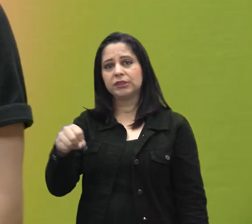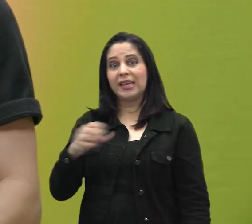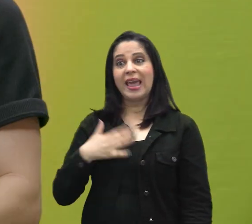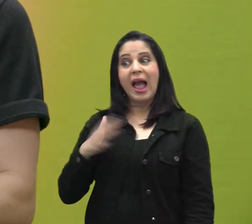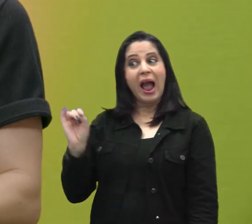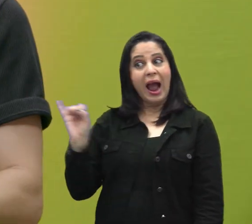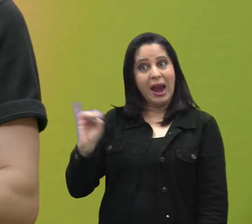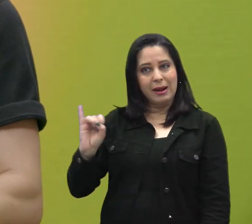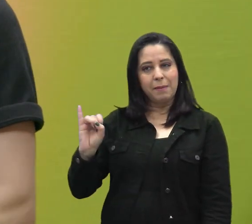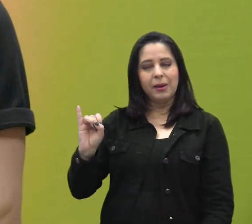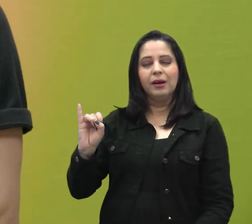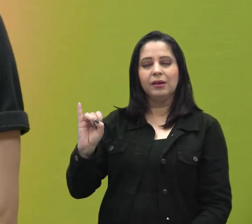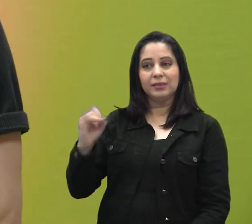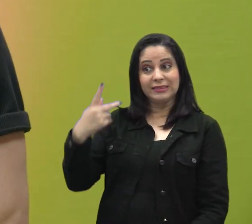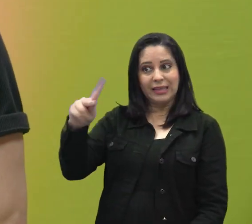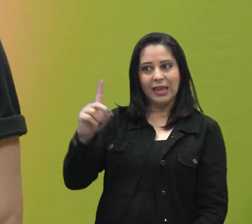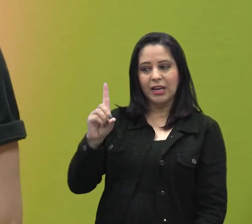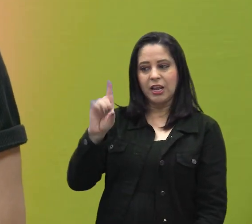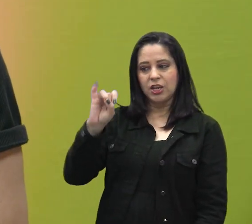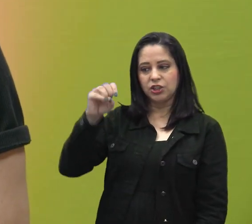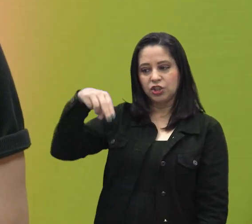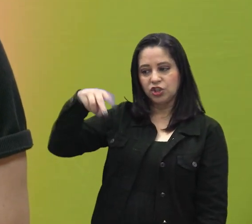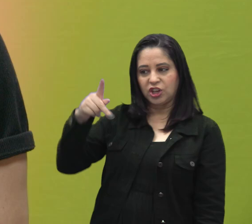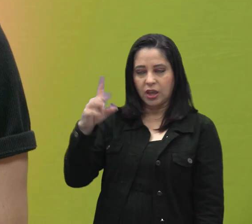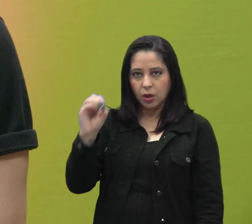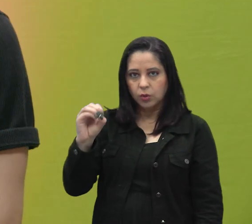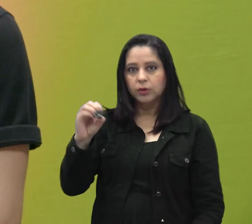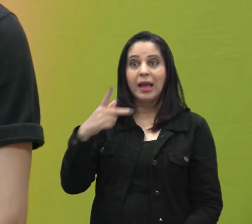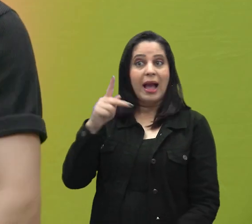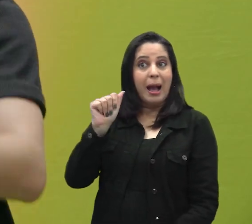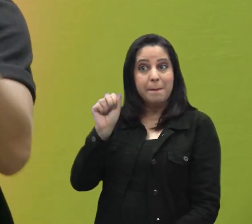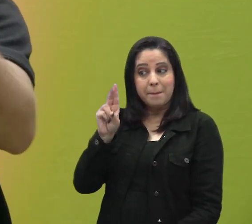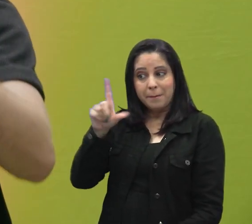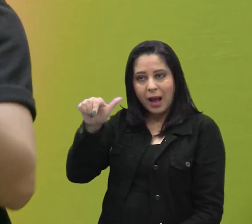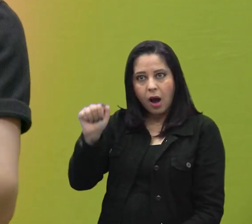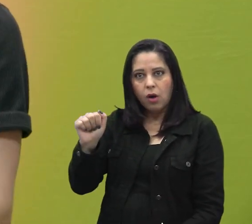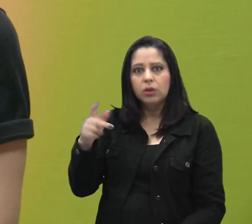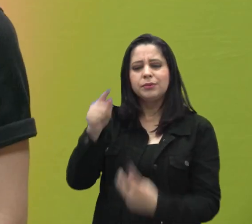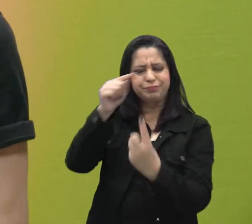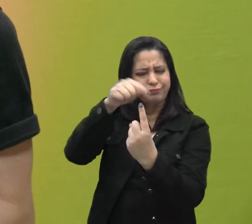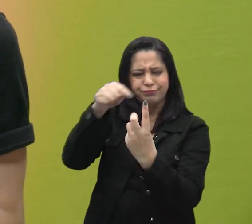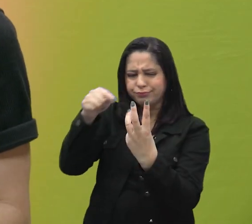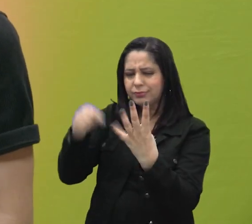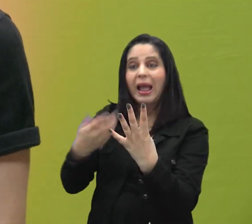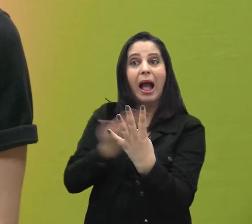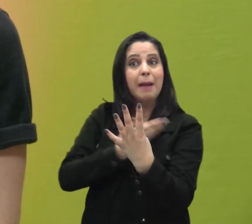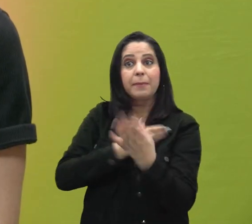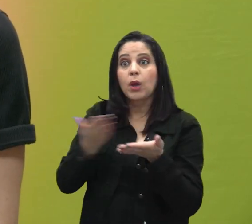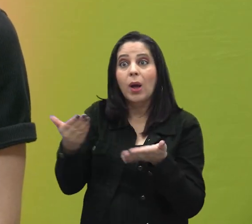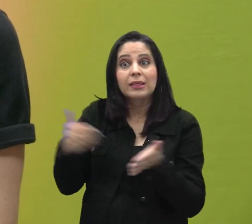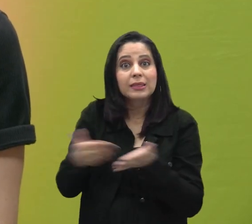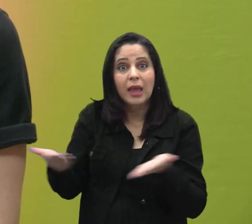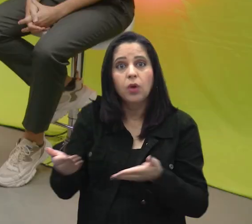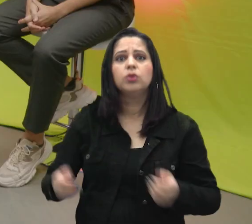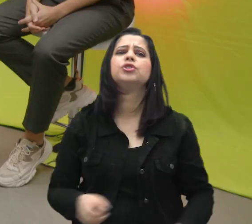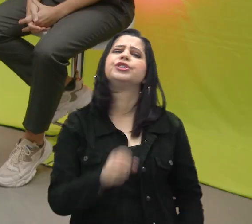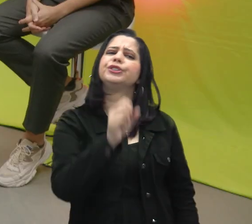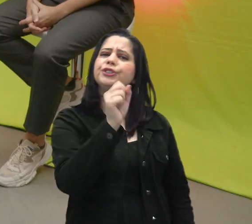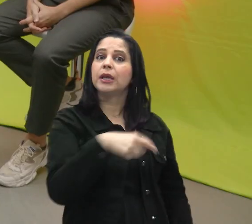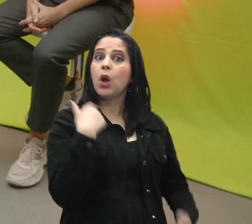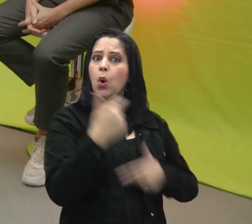Dinho, fofa demais. A Paulinha é irmã do Júlio Hazek. Eu sou super amigo Que dela, demais. das duas até hoje. Um